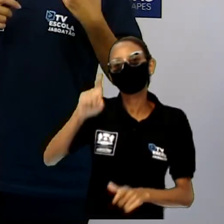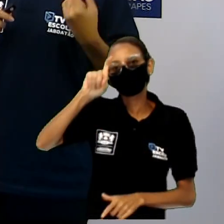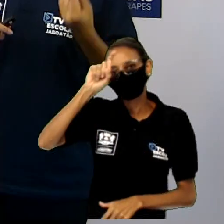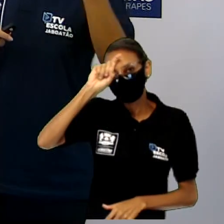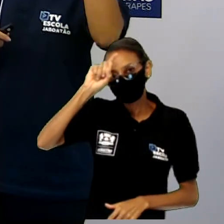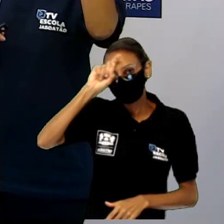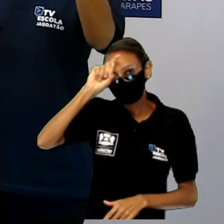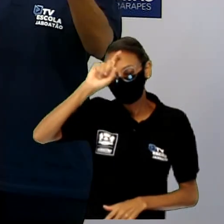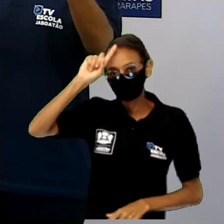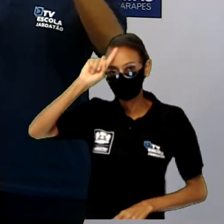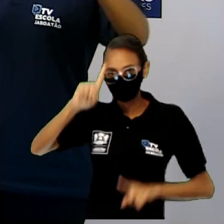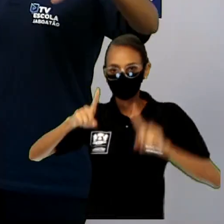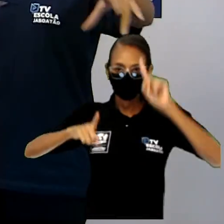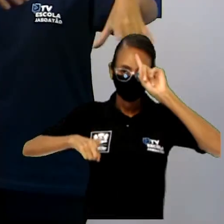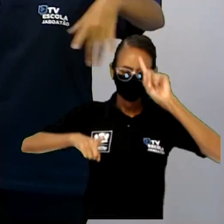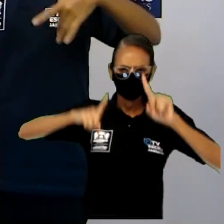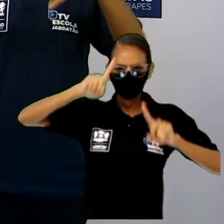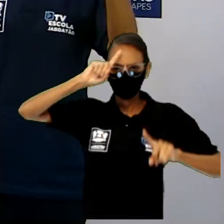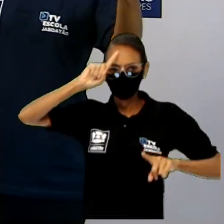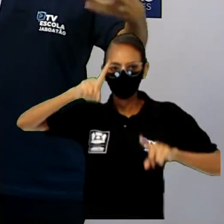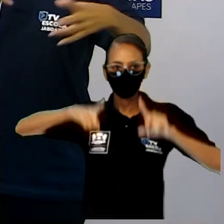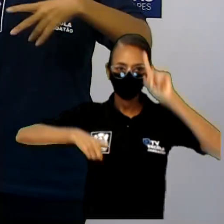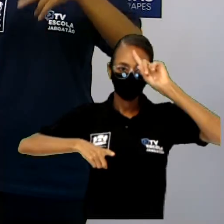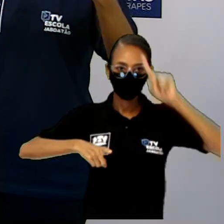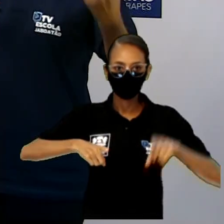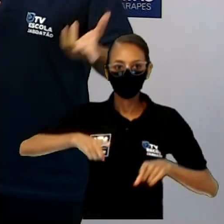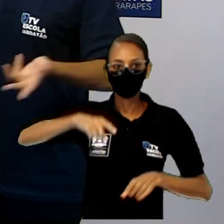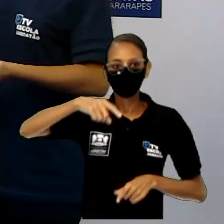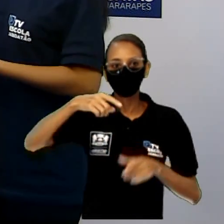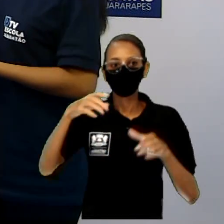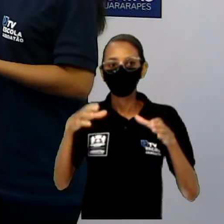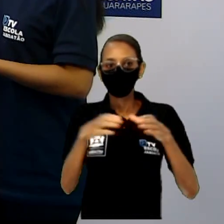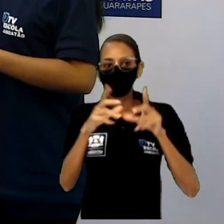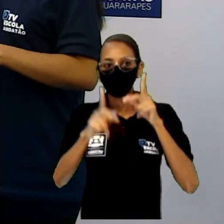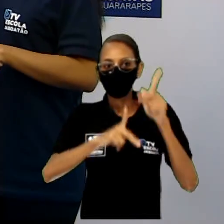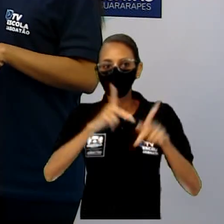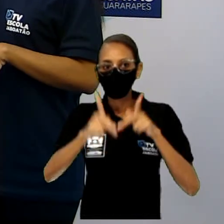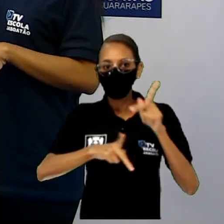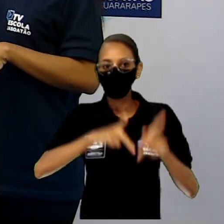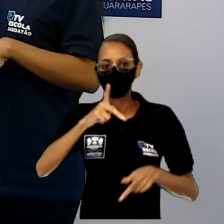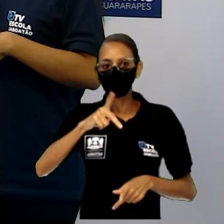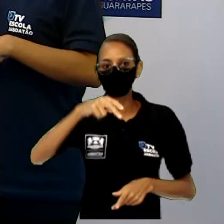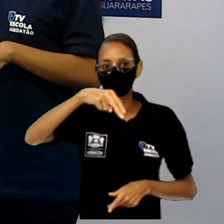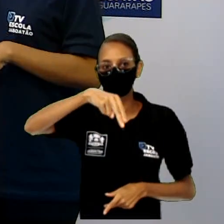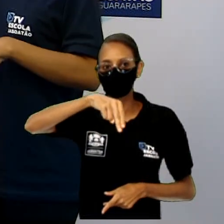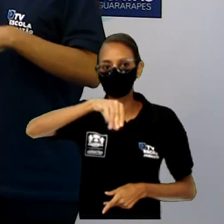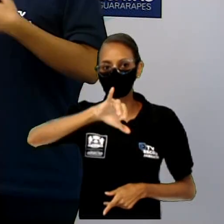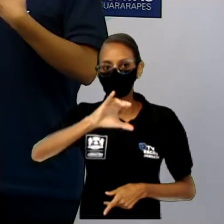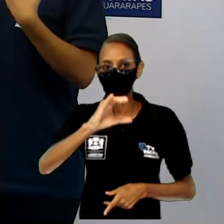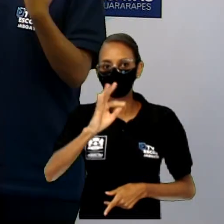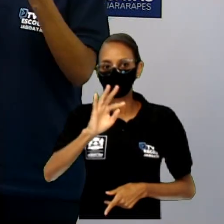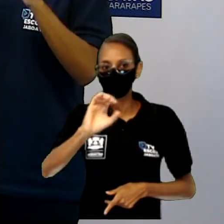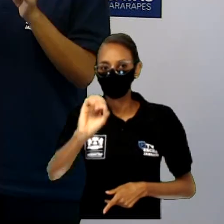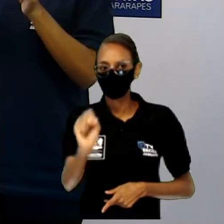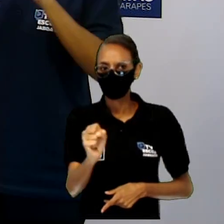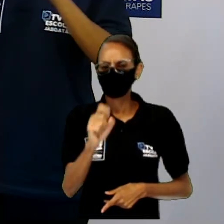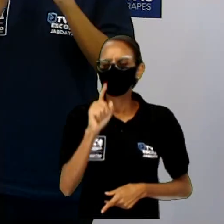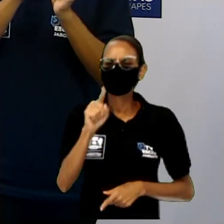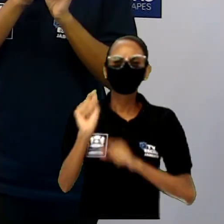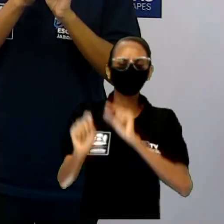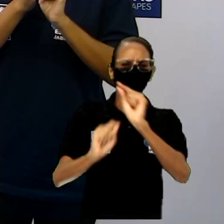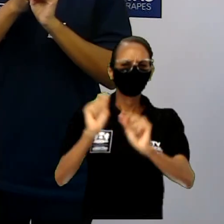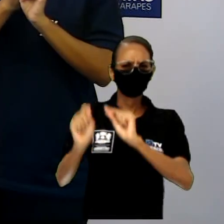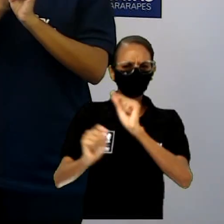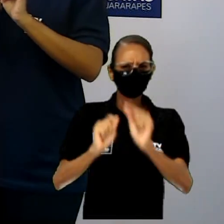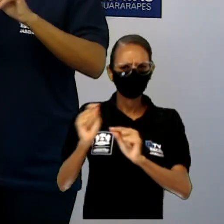sob o domínio dos Hicsos, que era um povo ali que habitava aquela região. Como os hebreus, sendo que eles tinham